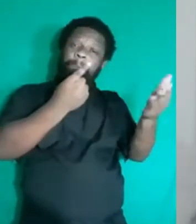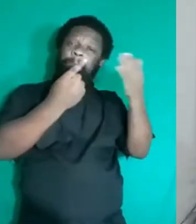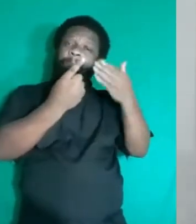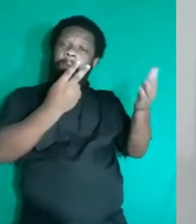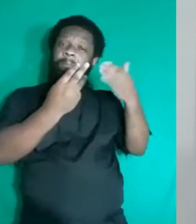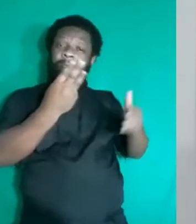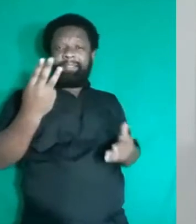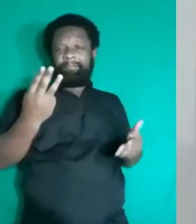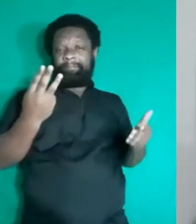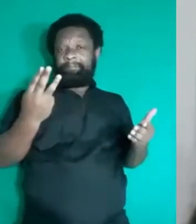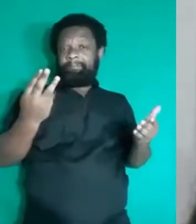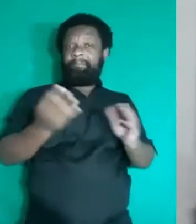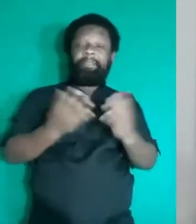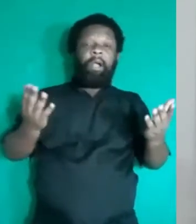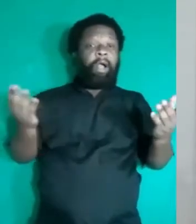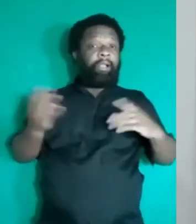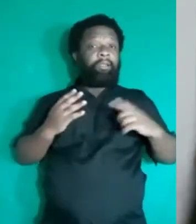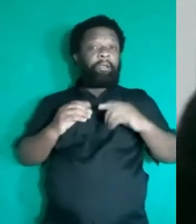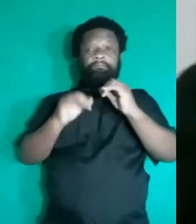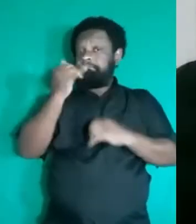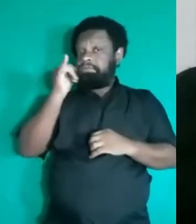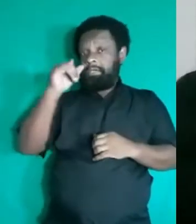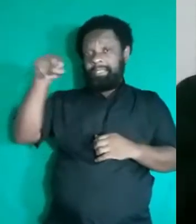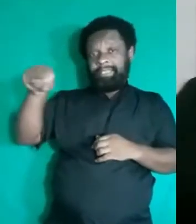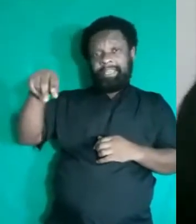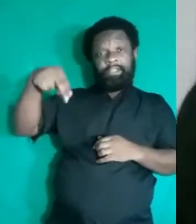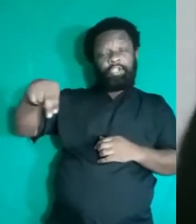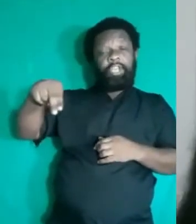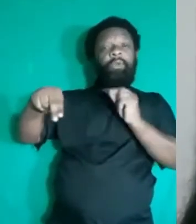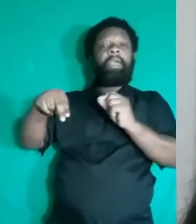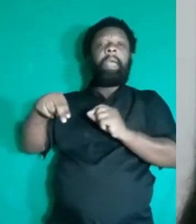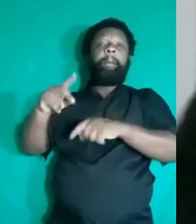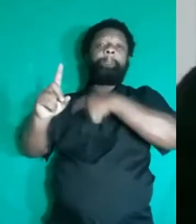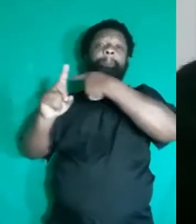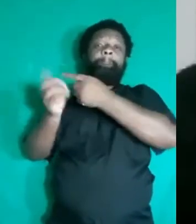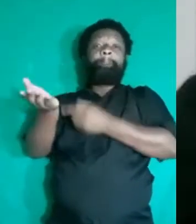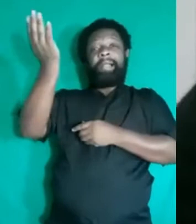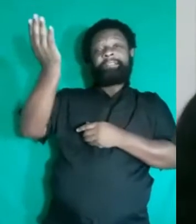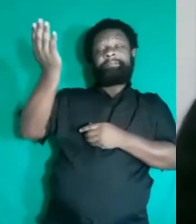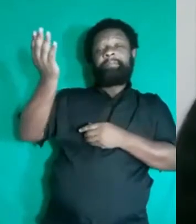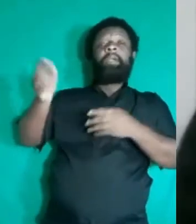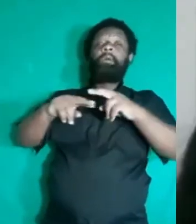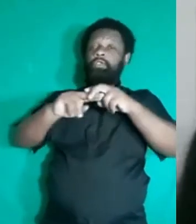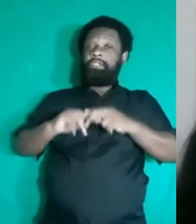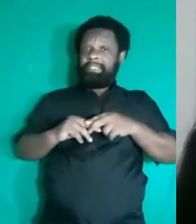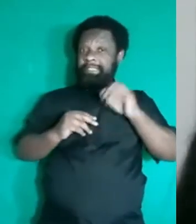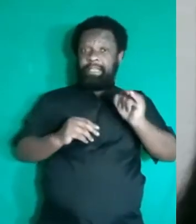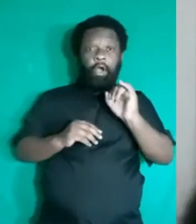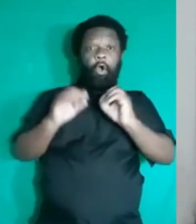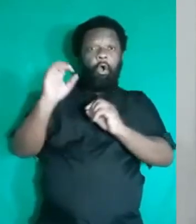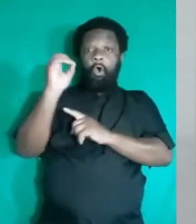mais positivo, porque ele está perdendo esses elétrons para esses 3 oxigênios. Então, a carga nesse nitrogênio é